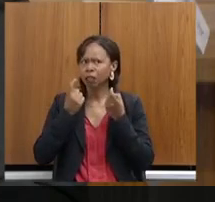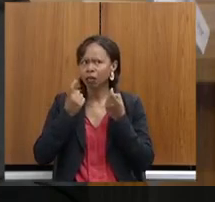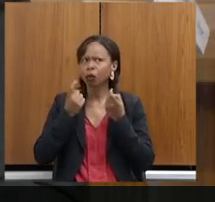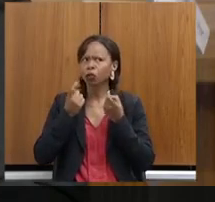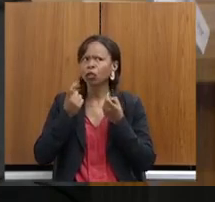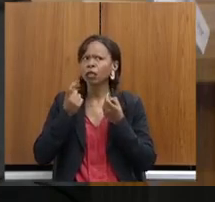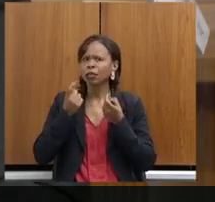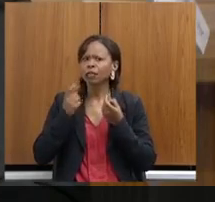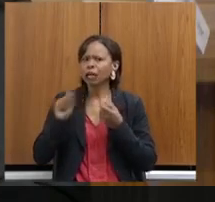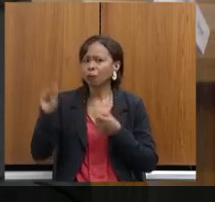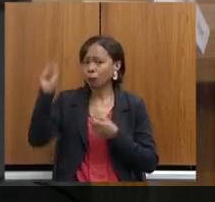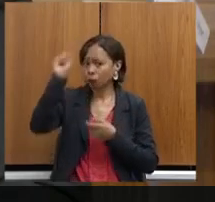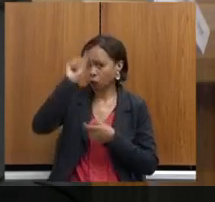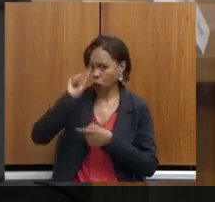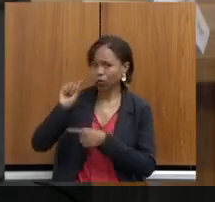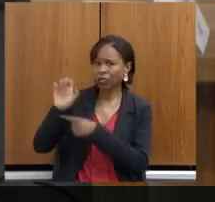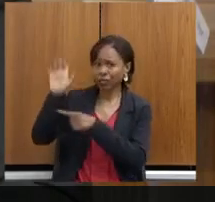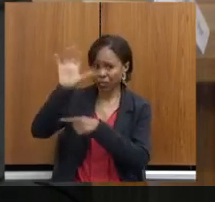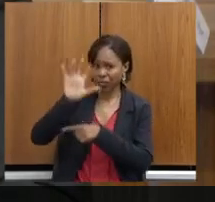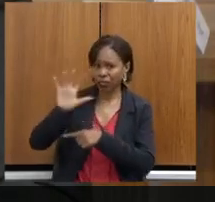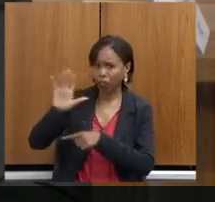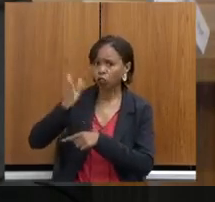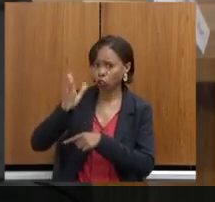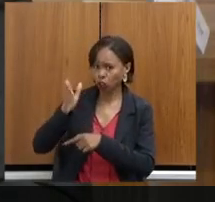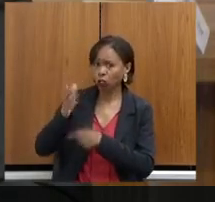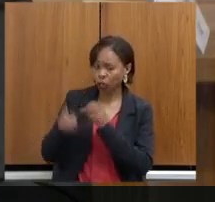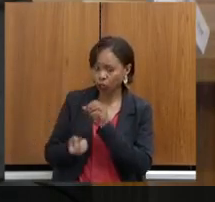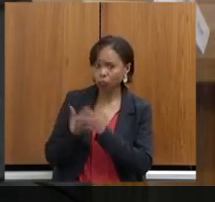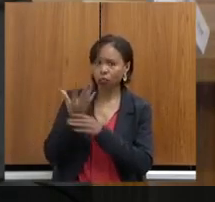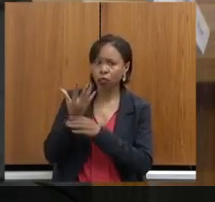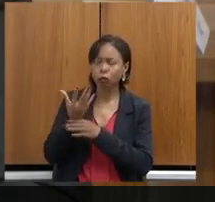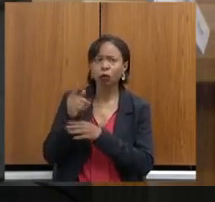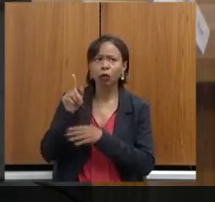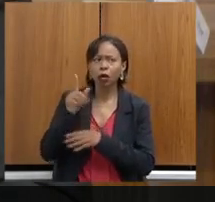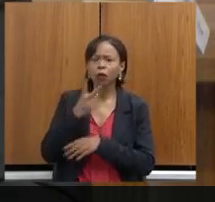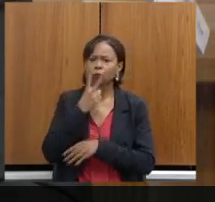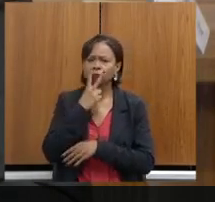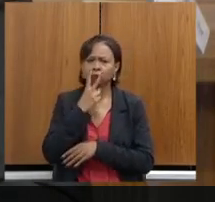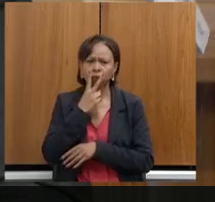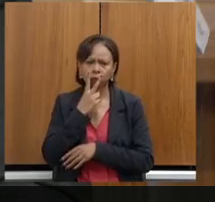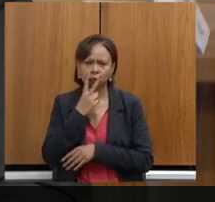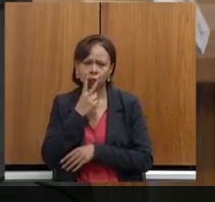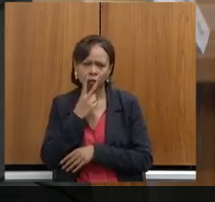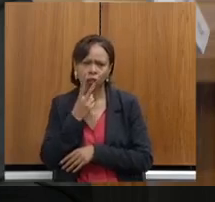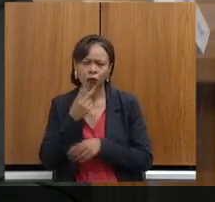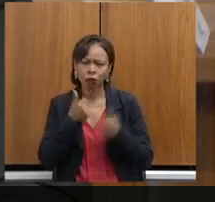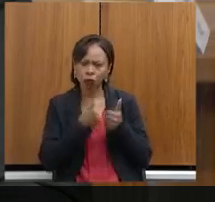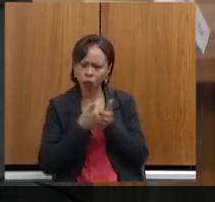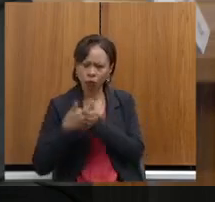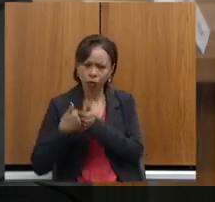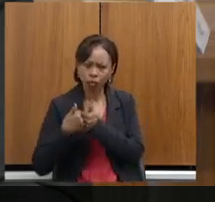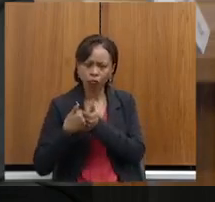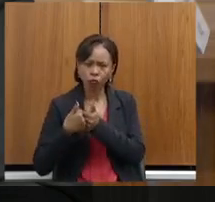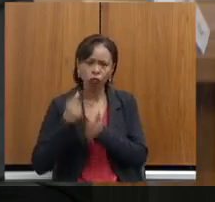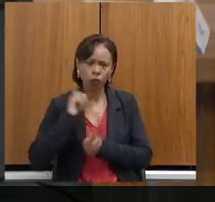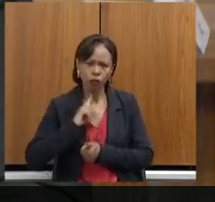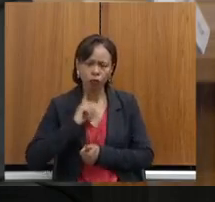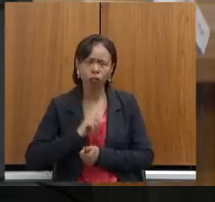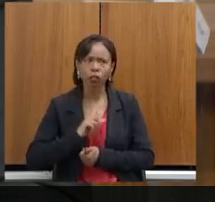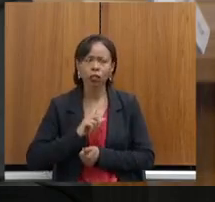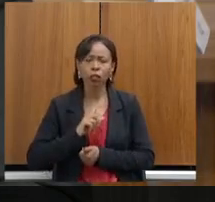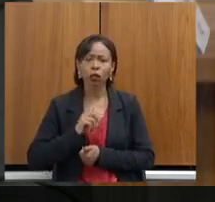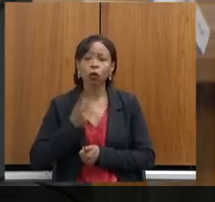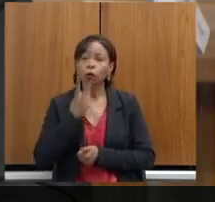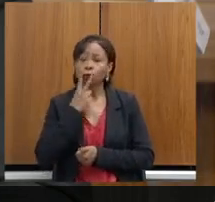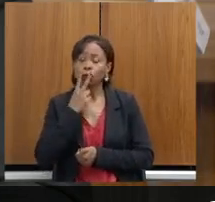temos estados que já estão adotando o Espírito Santo é por exemplo que Nosso vizinho veio aqui